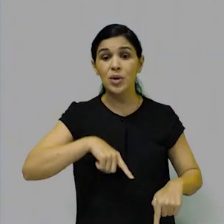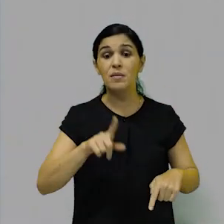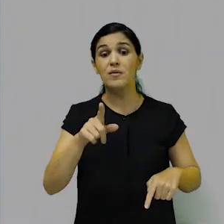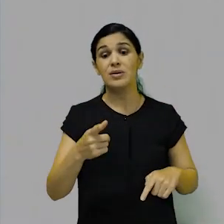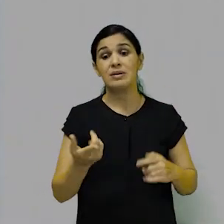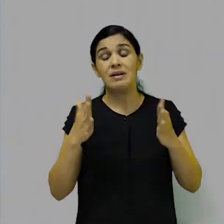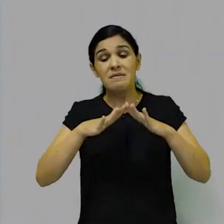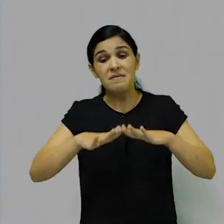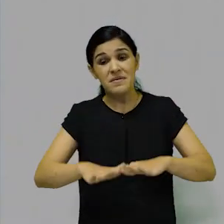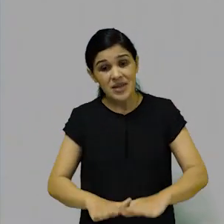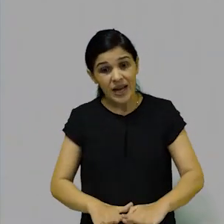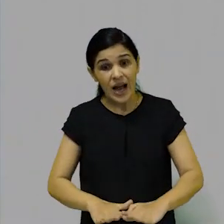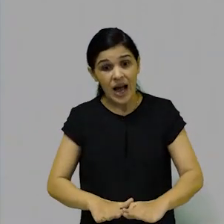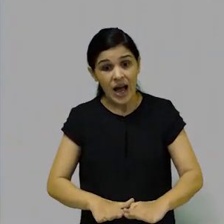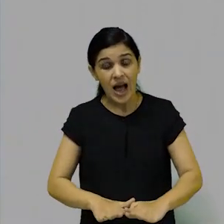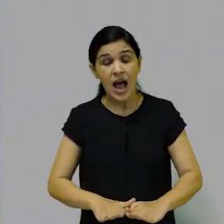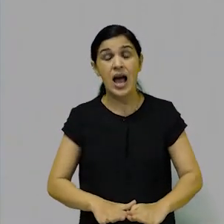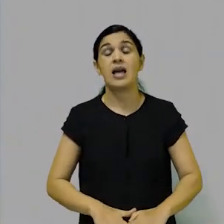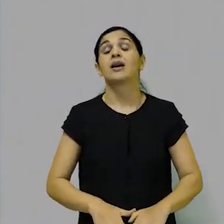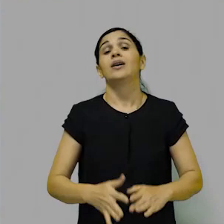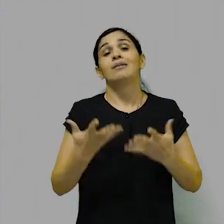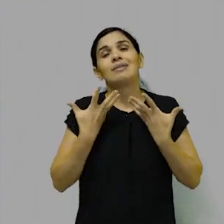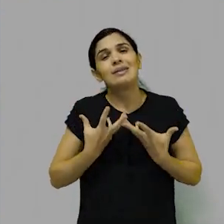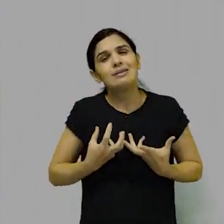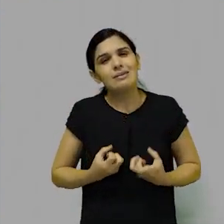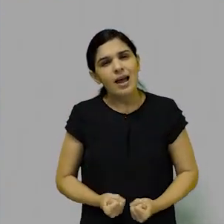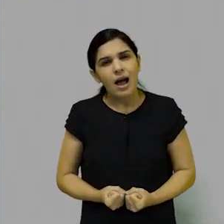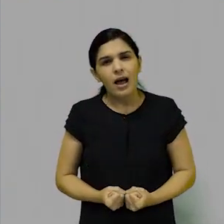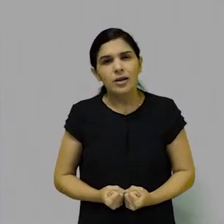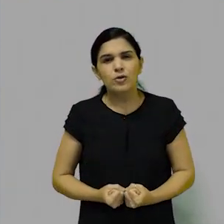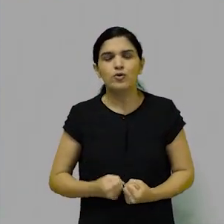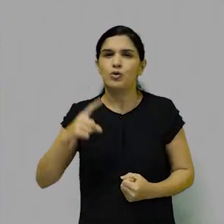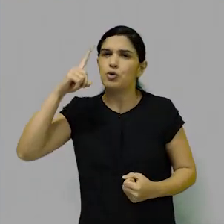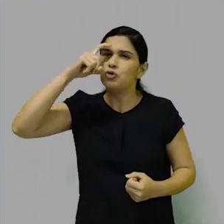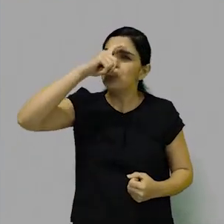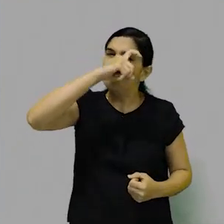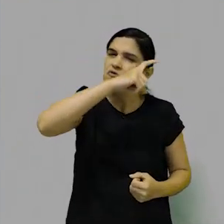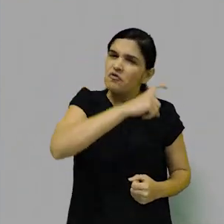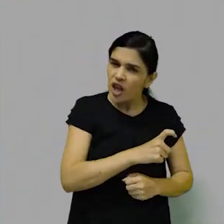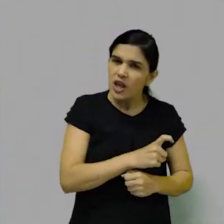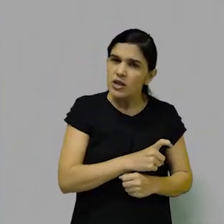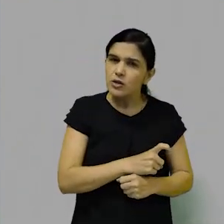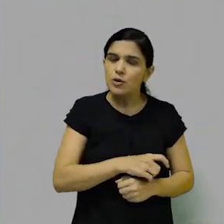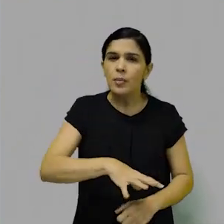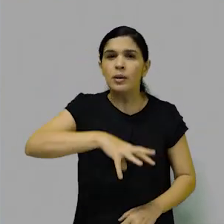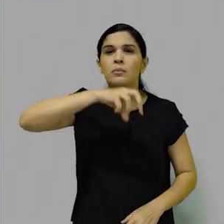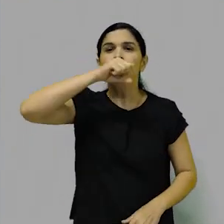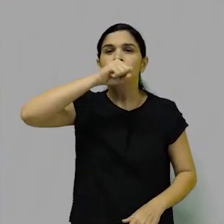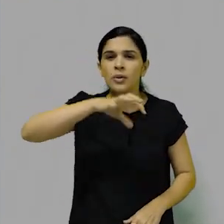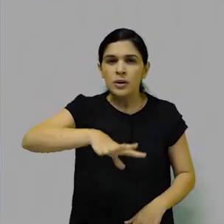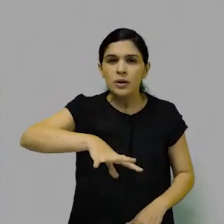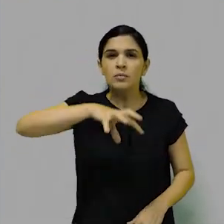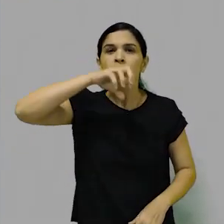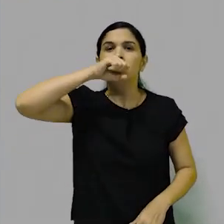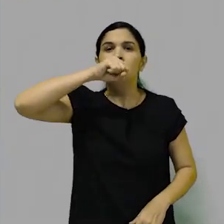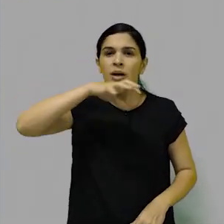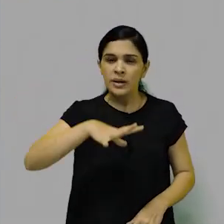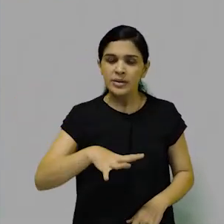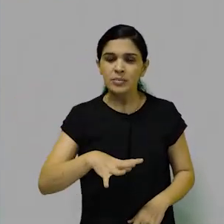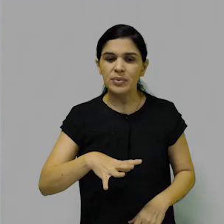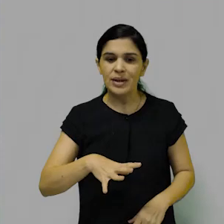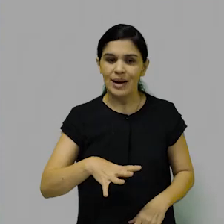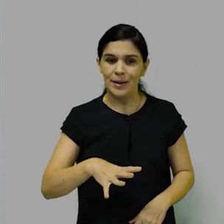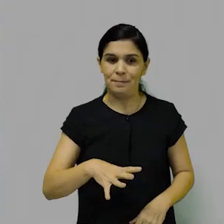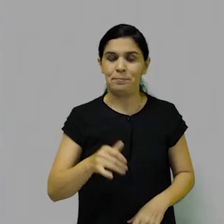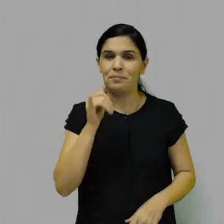para respirar e para seus músculos. Então imagine aqui, o Usain Bolt, que é o homem mais rápido do mundo. Corre 100 metros rasos, 200 metros